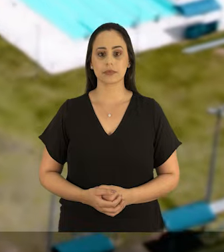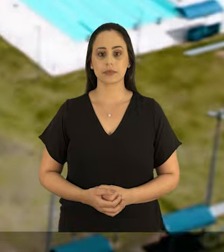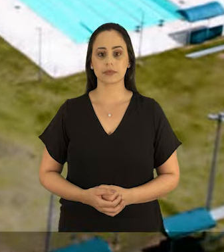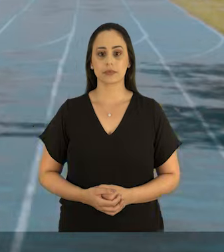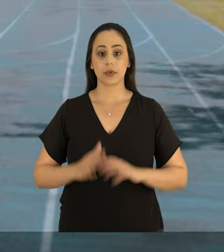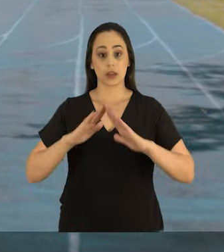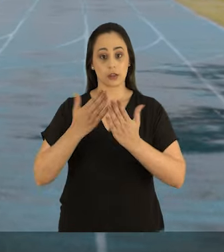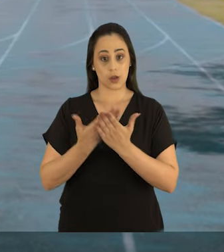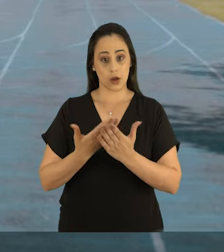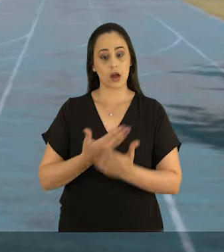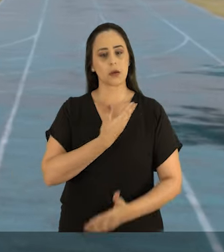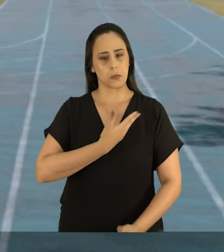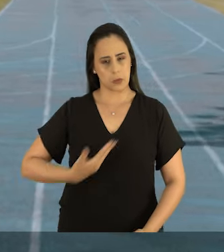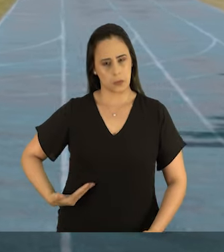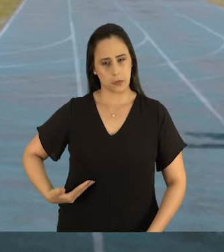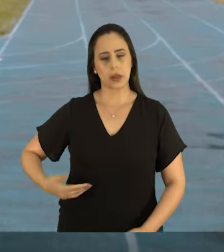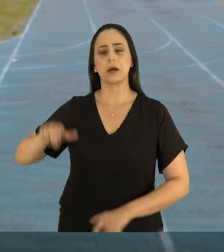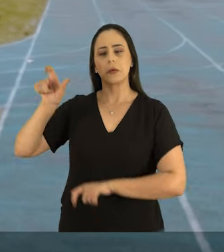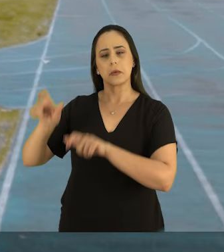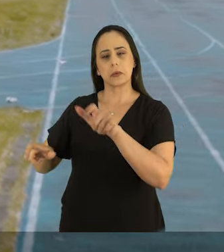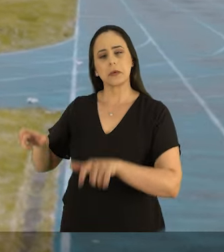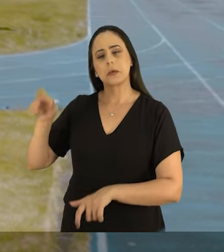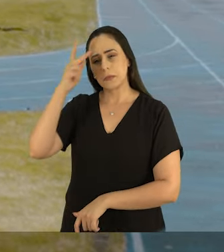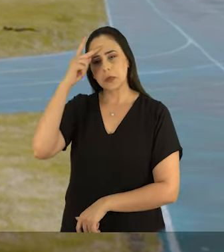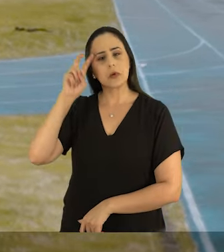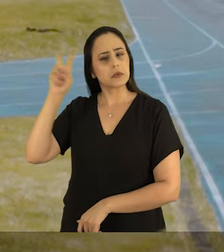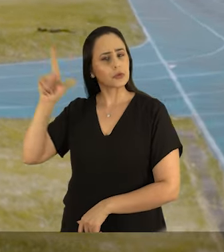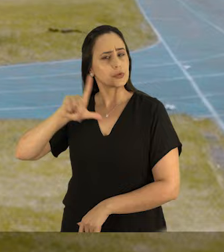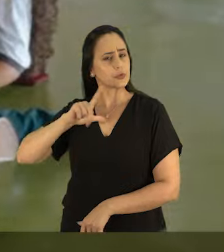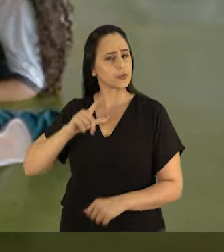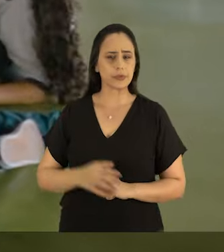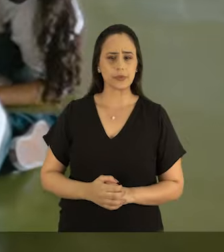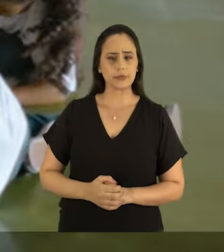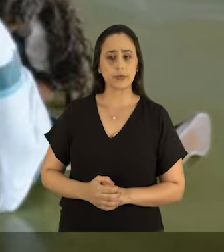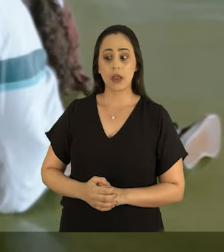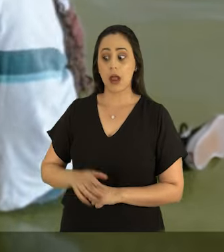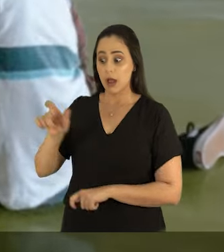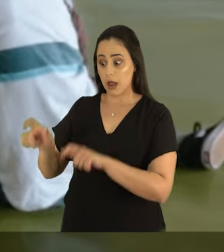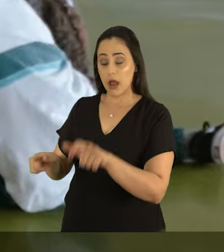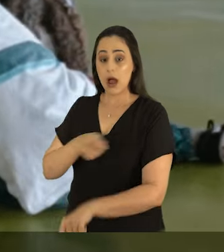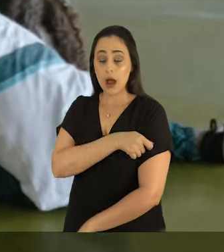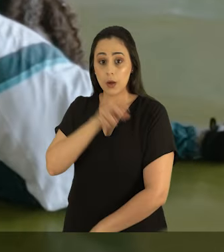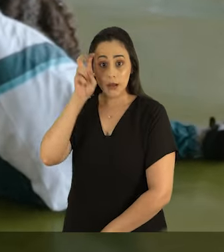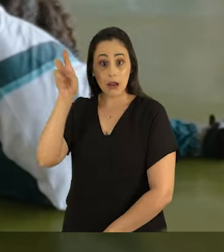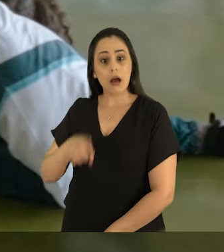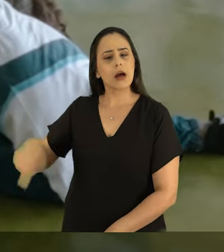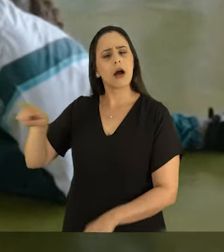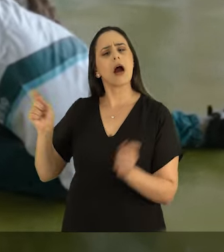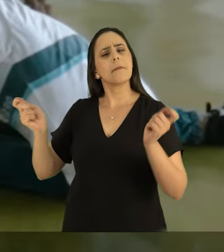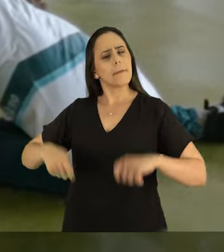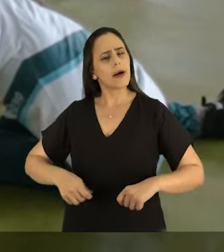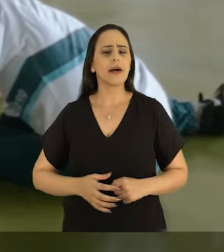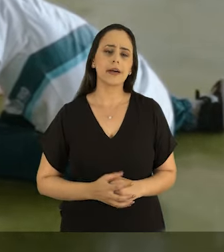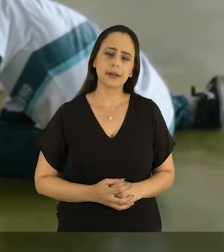dentro da escola pública tem pessoas inteligentes, tem alunos inteligentes que são capazes. Nós podemos